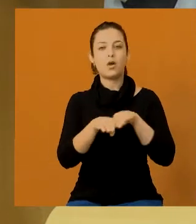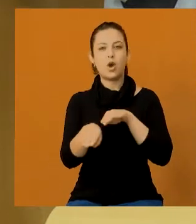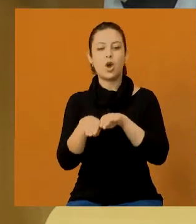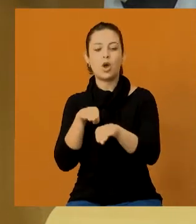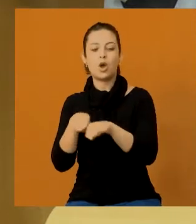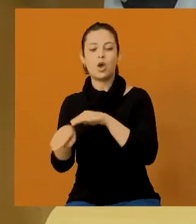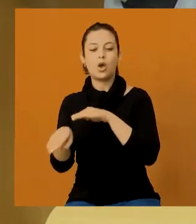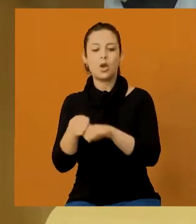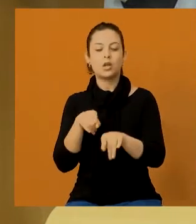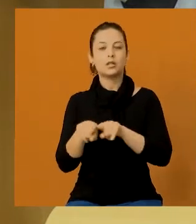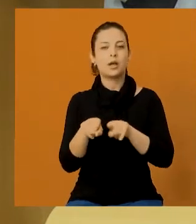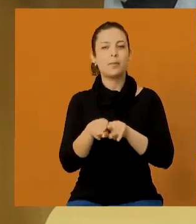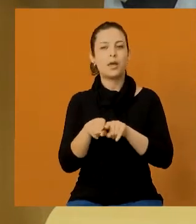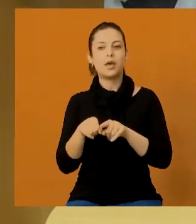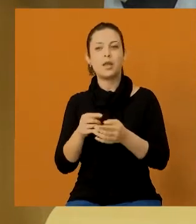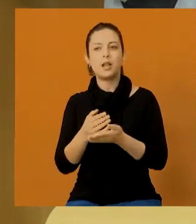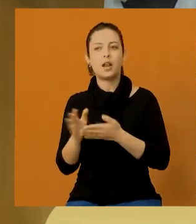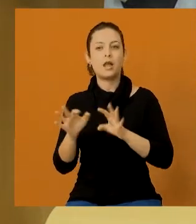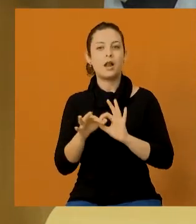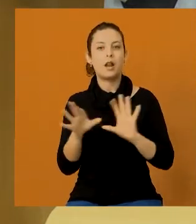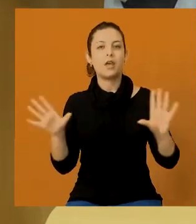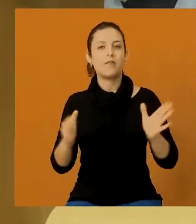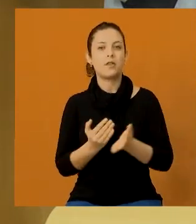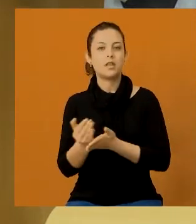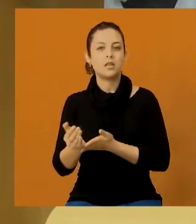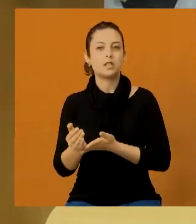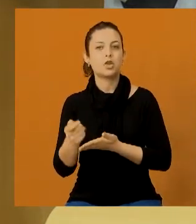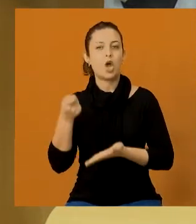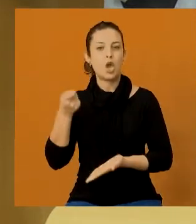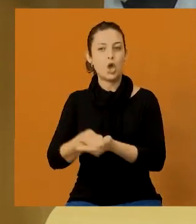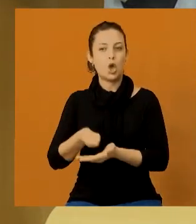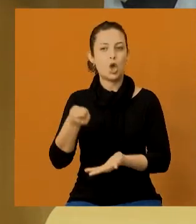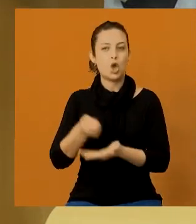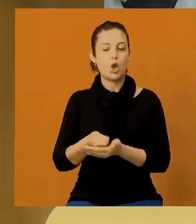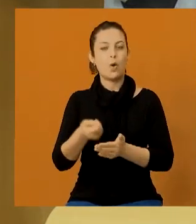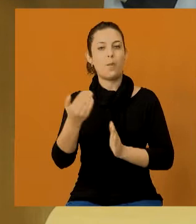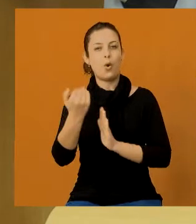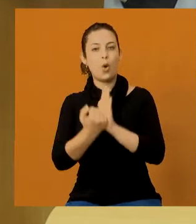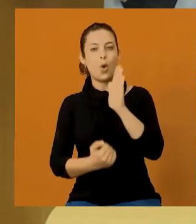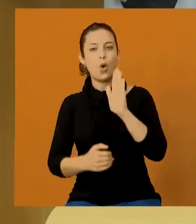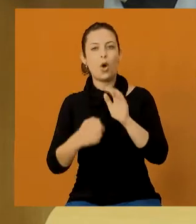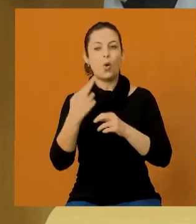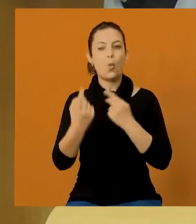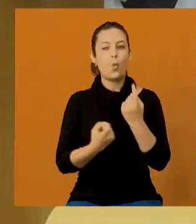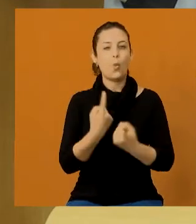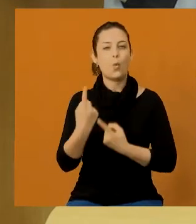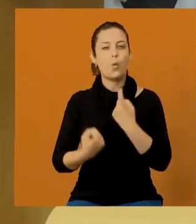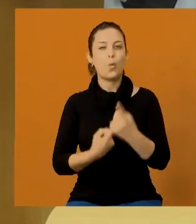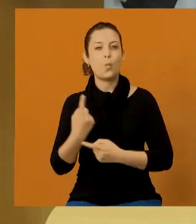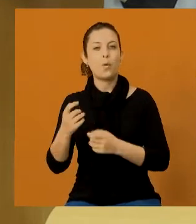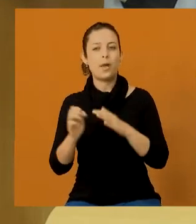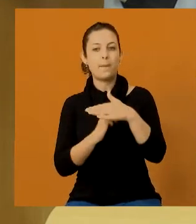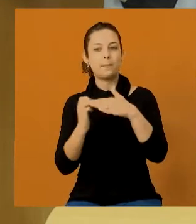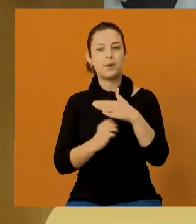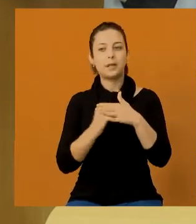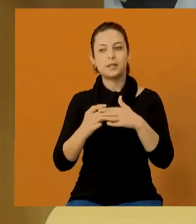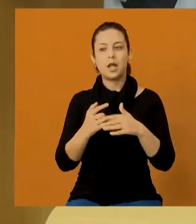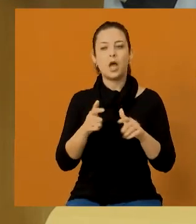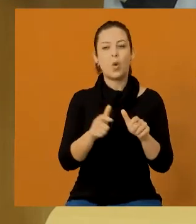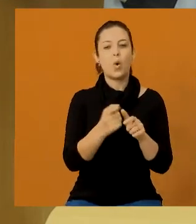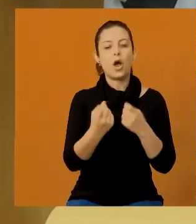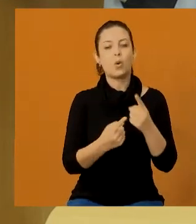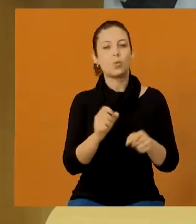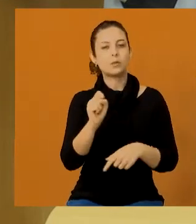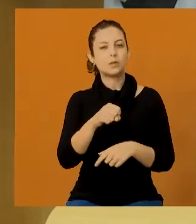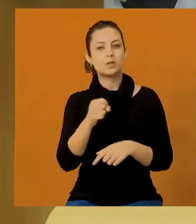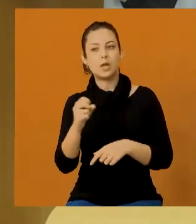concorrência e livre iniciativa. Impor obrigações para algumas empresas, em detrimento de outras, gera